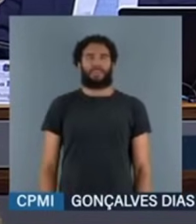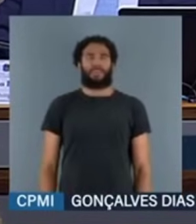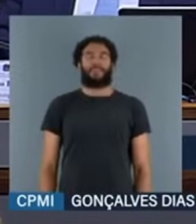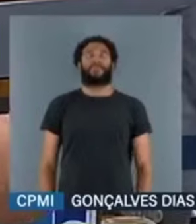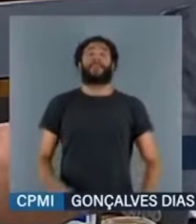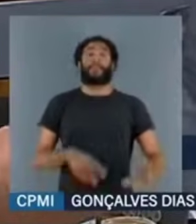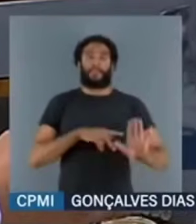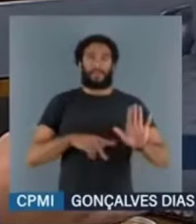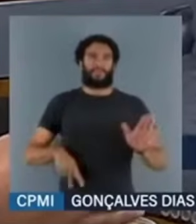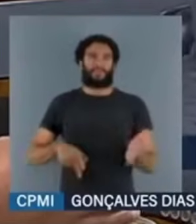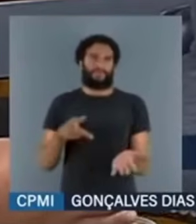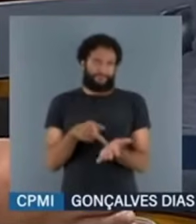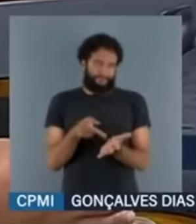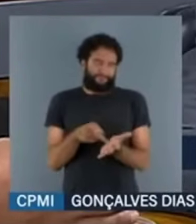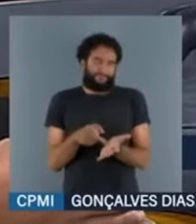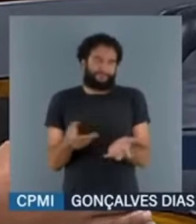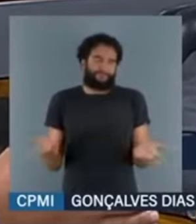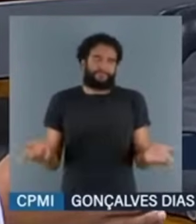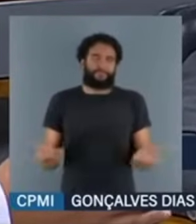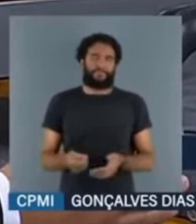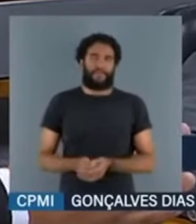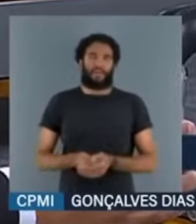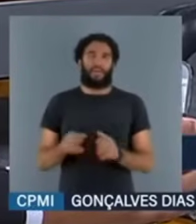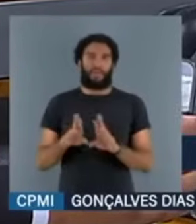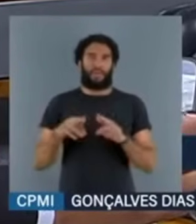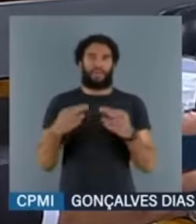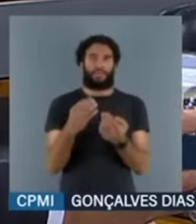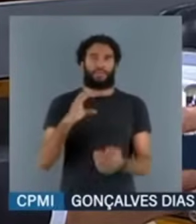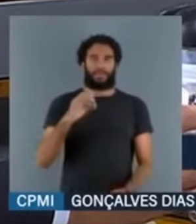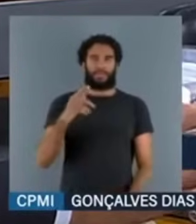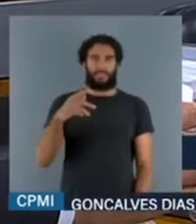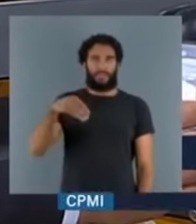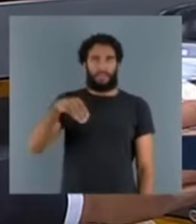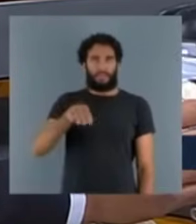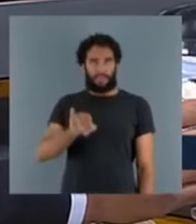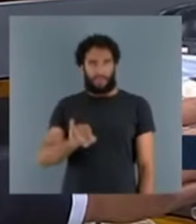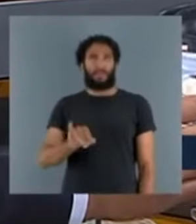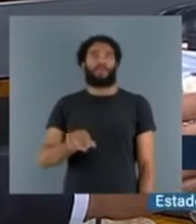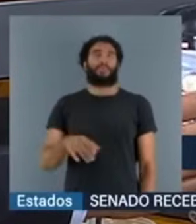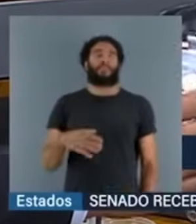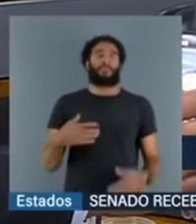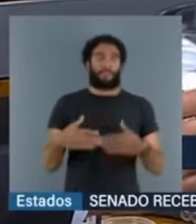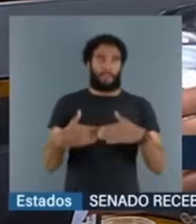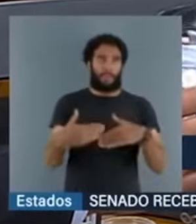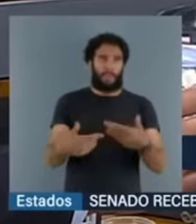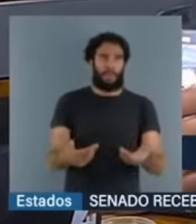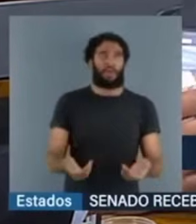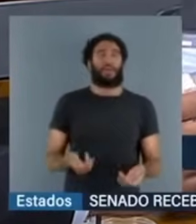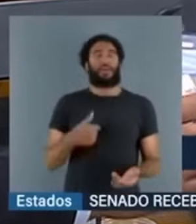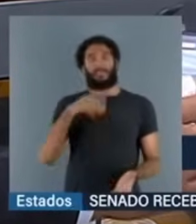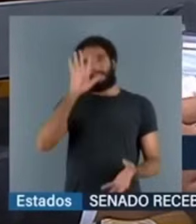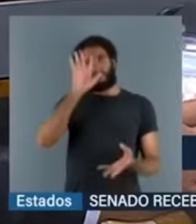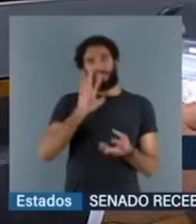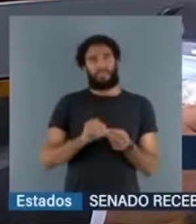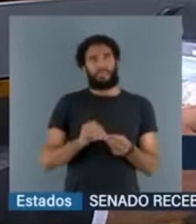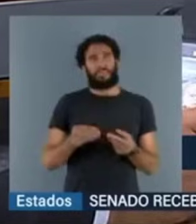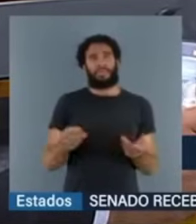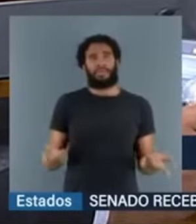Presidente, eu confesso que cada reunião da CPMI eu chego à conclusão que é um